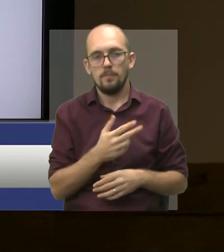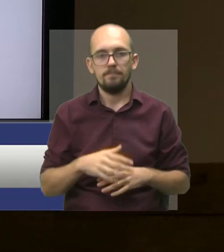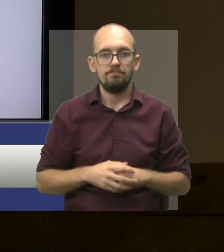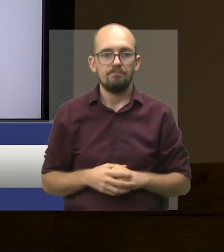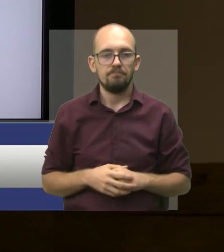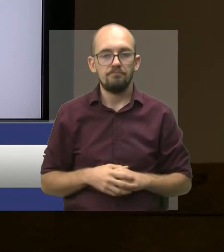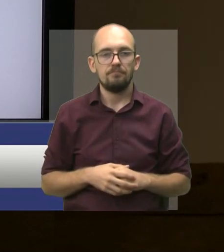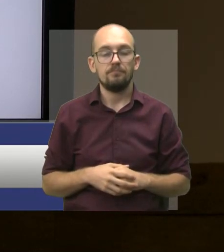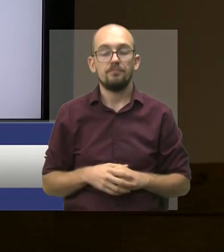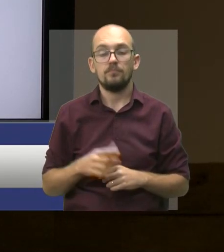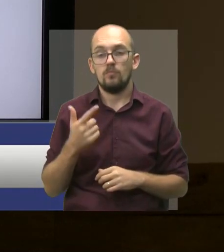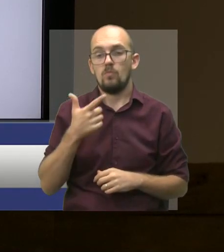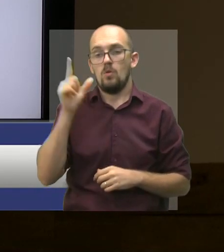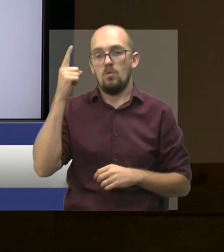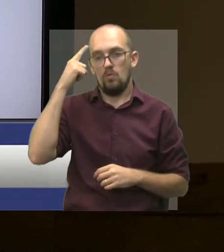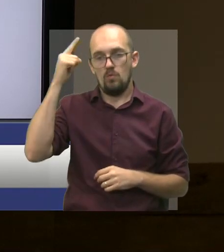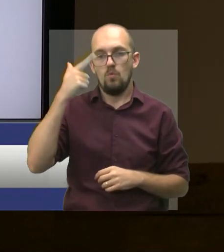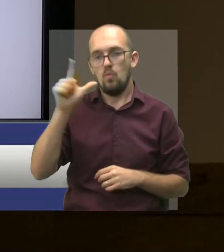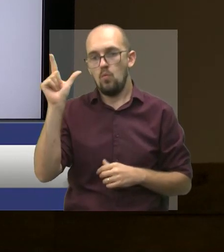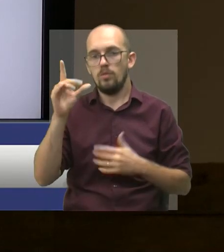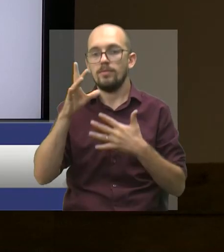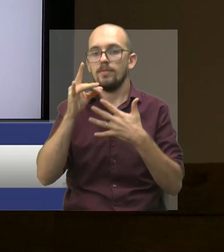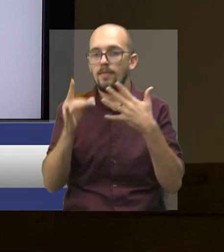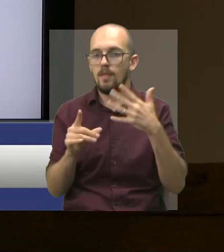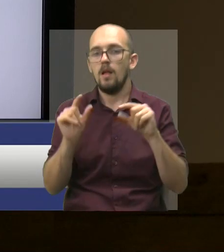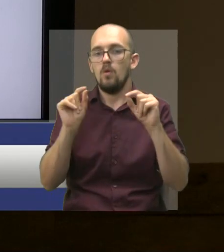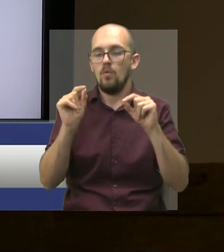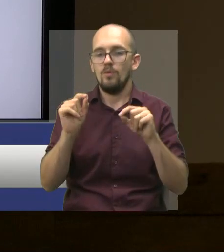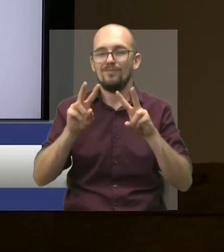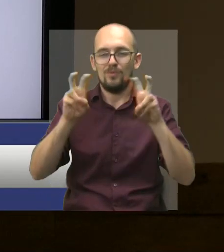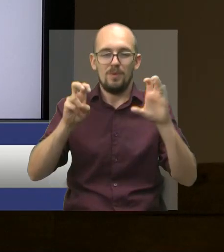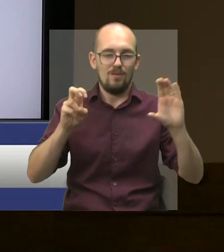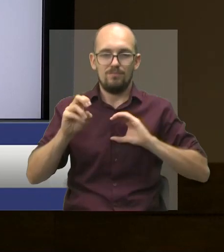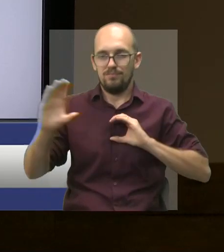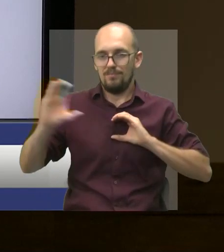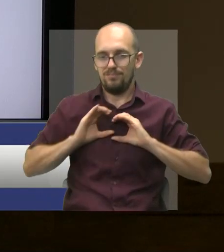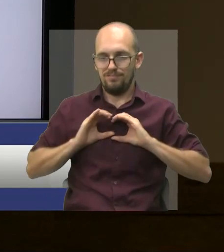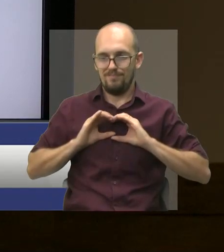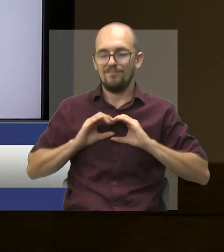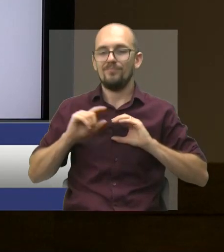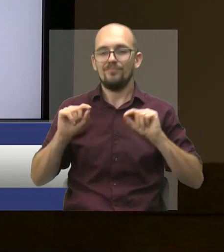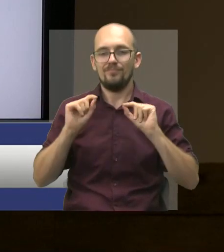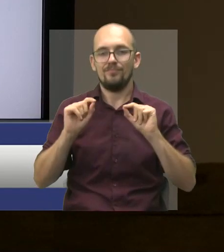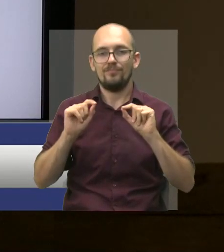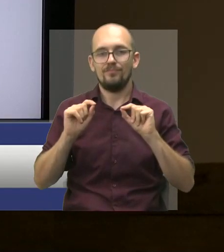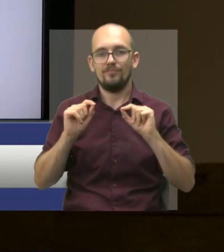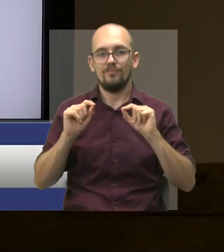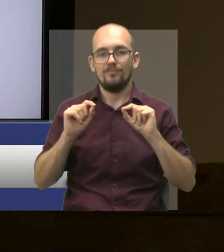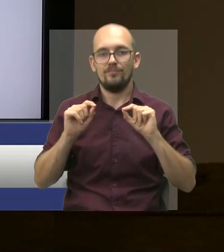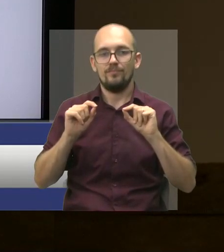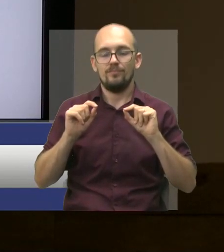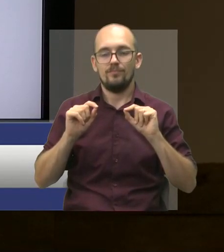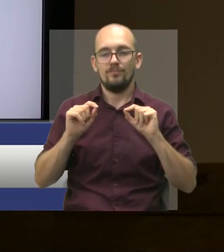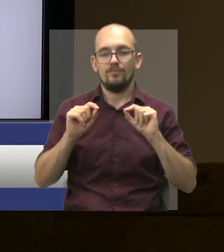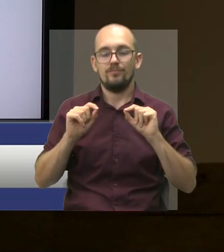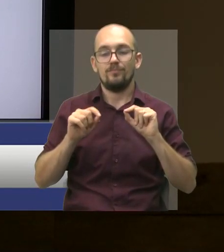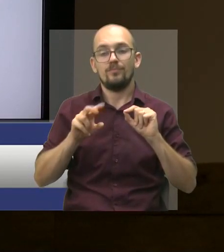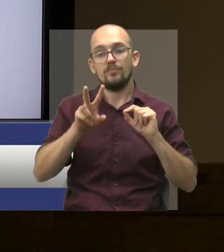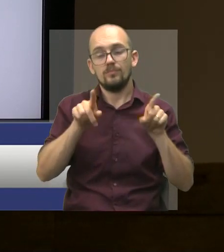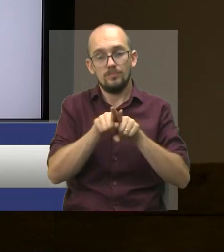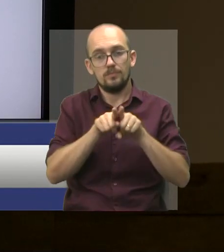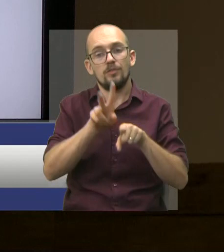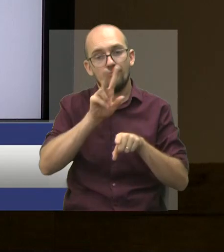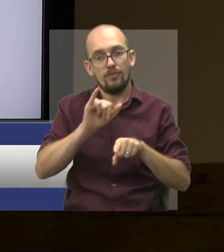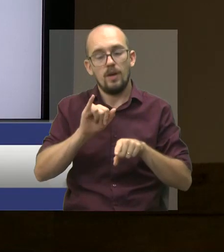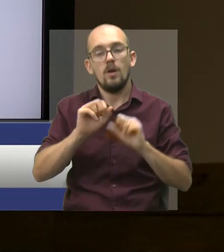E outro detalhe também dessa acumulação de benefícios é de que vai ser possível acumular